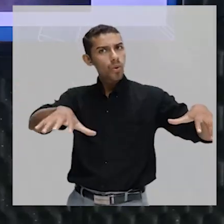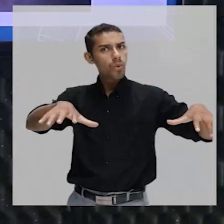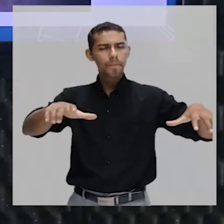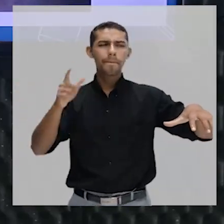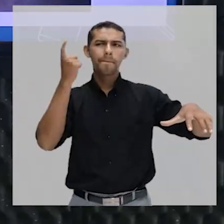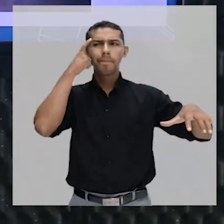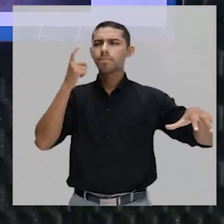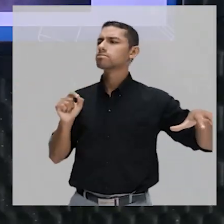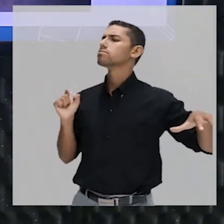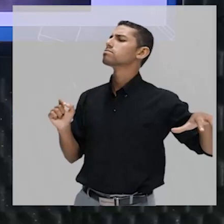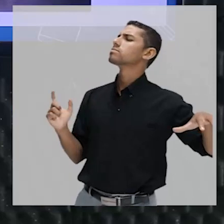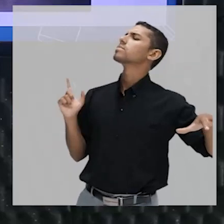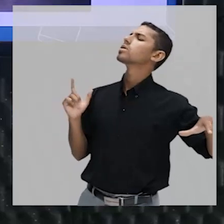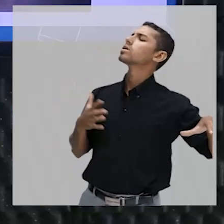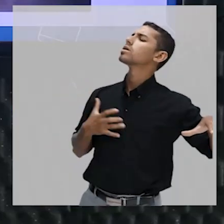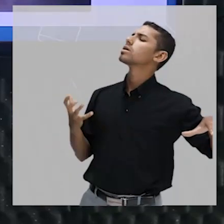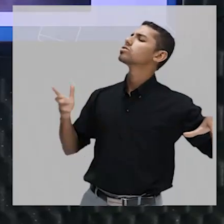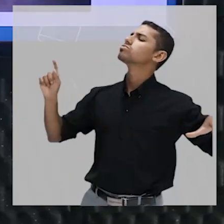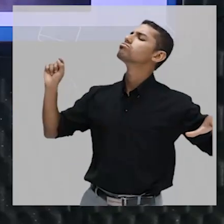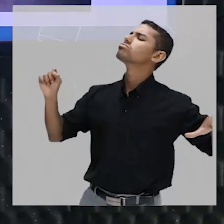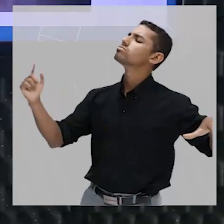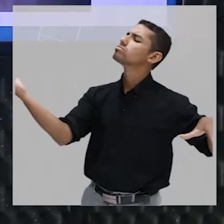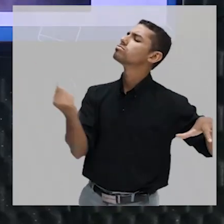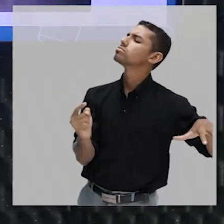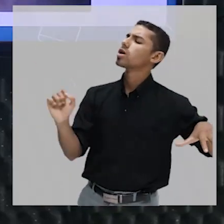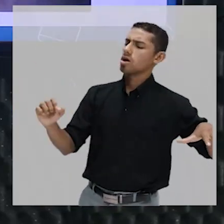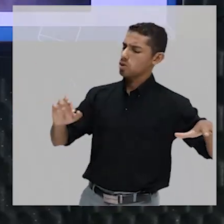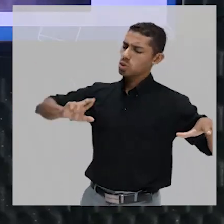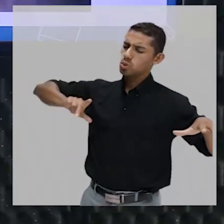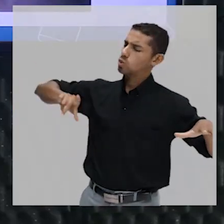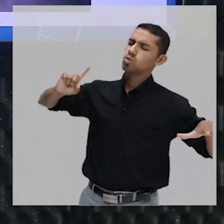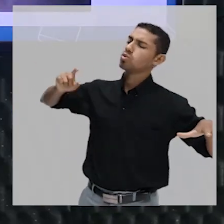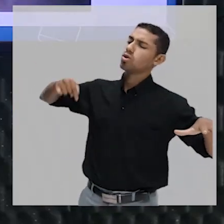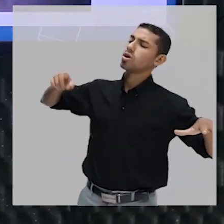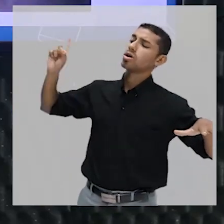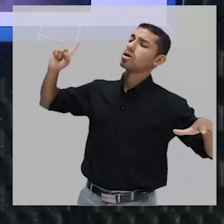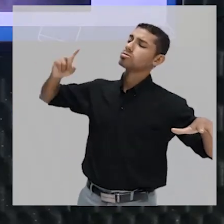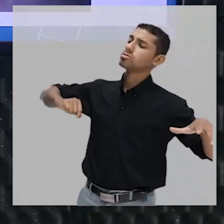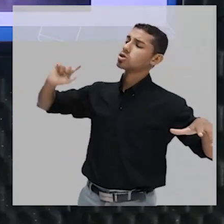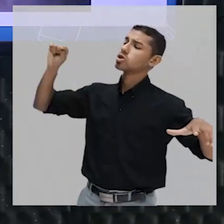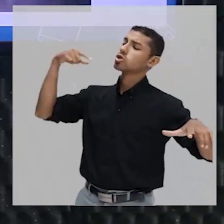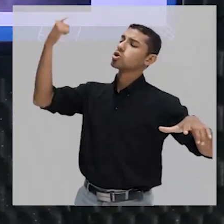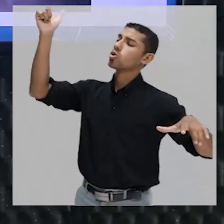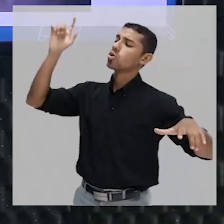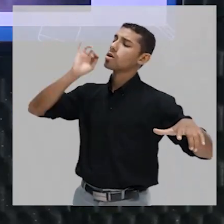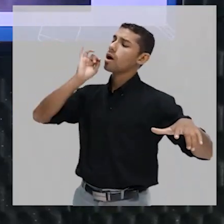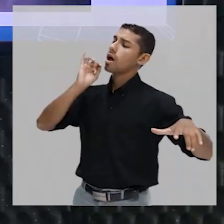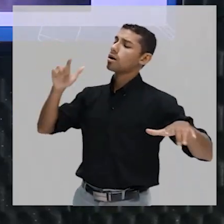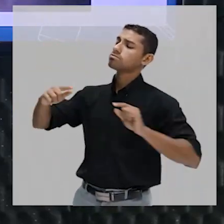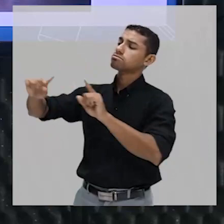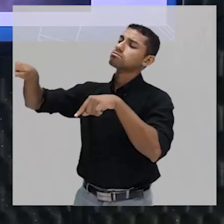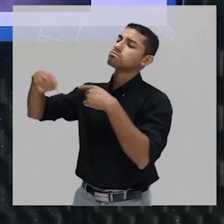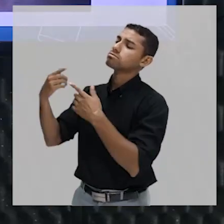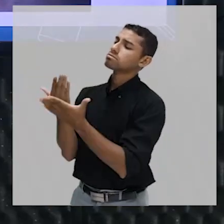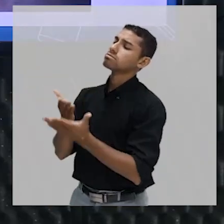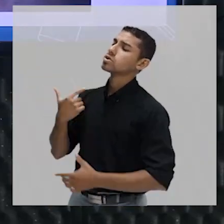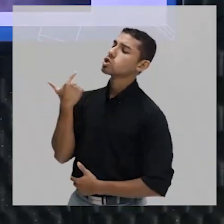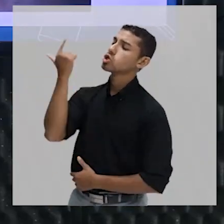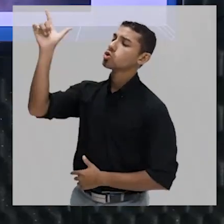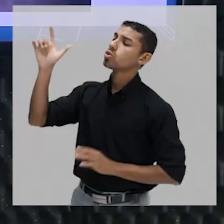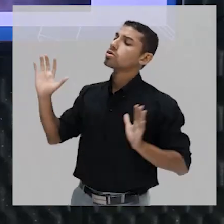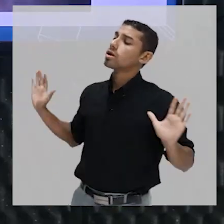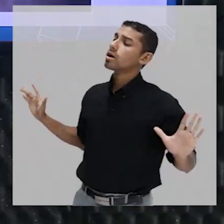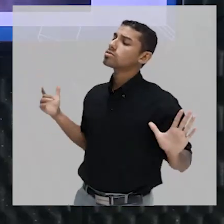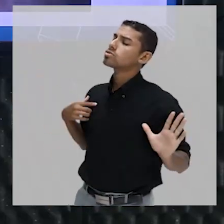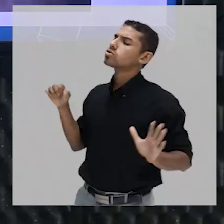já pensa, o que é que esse cara quer fazer aqui? Não é, ele não é daqui. Ele não faz parte dessa relação de ordem. Ali dentro é o